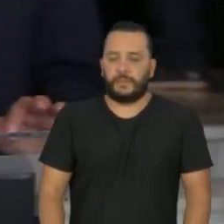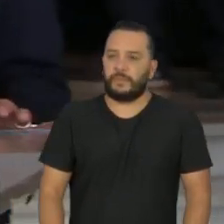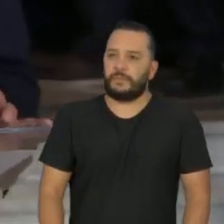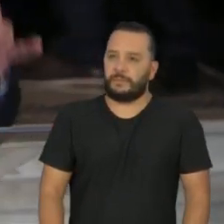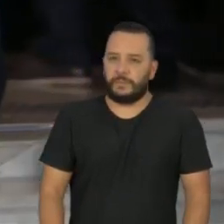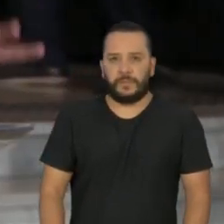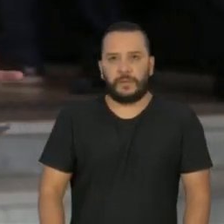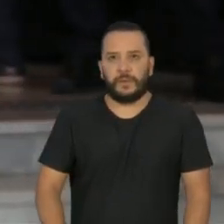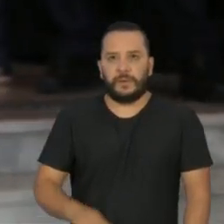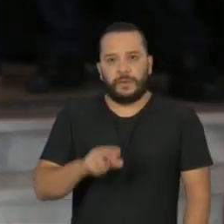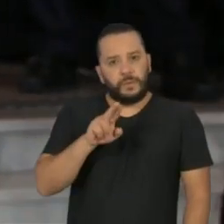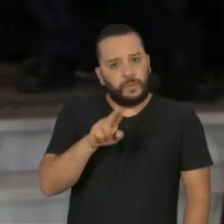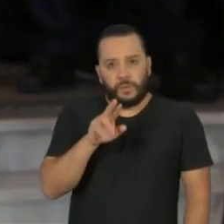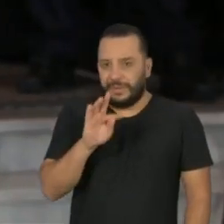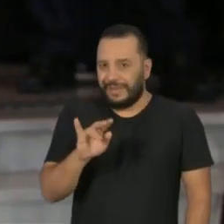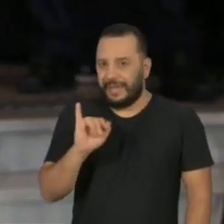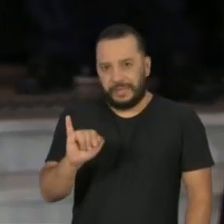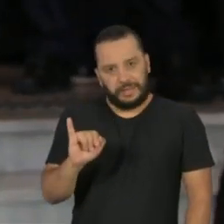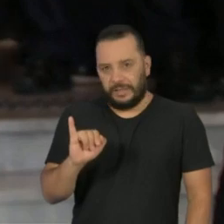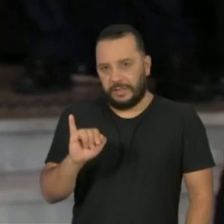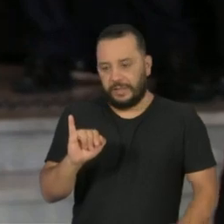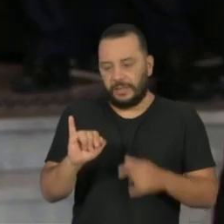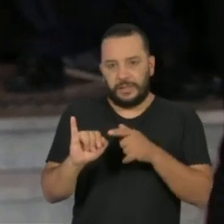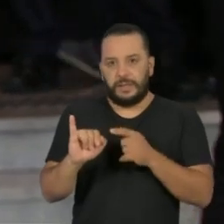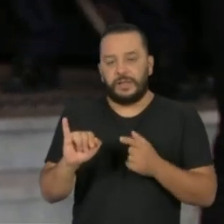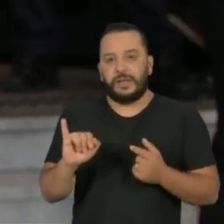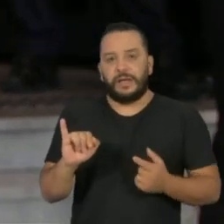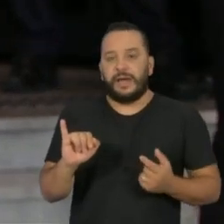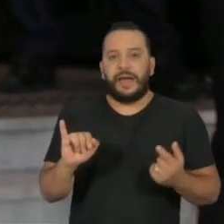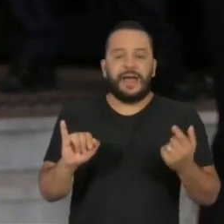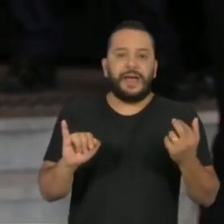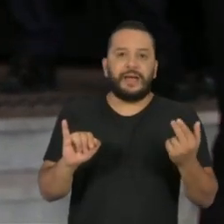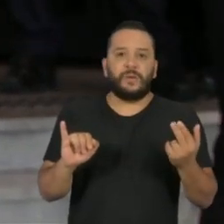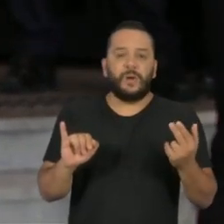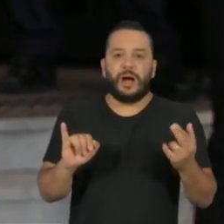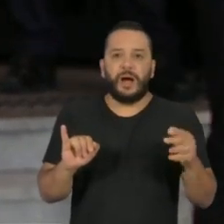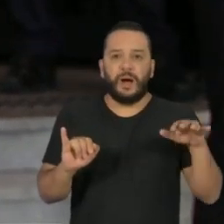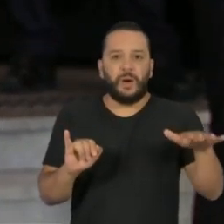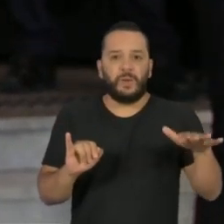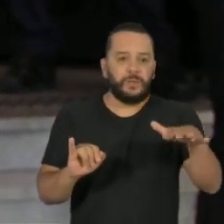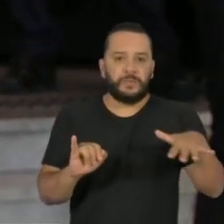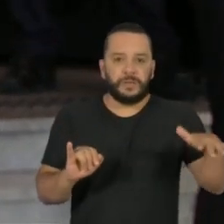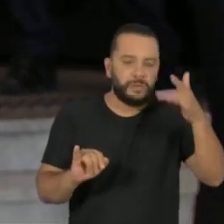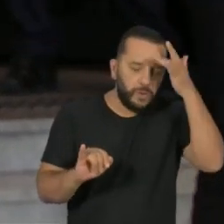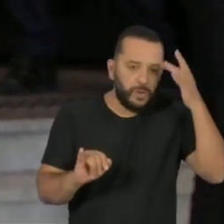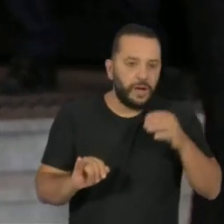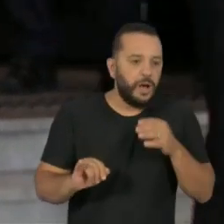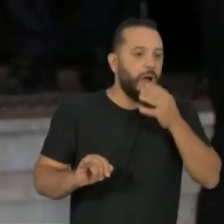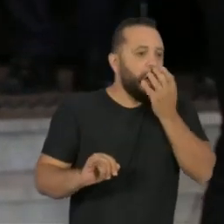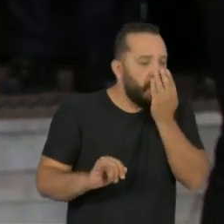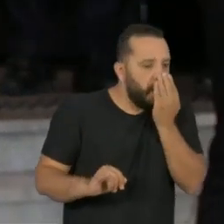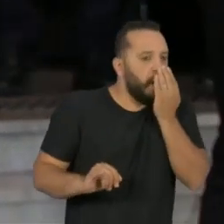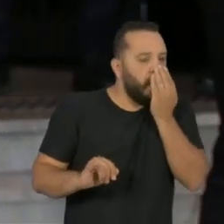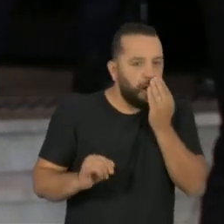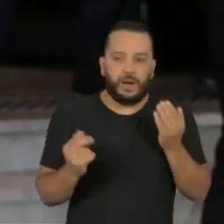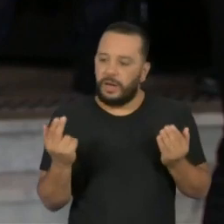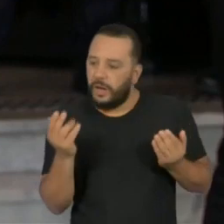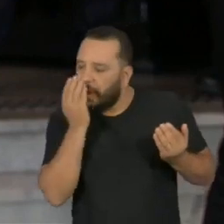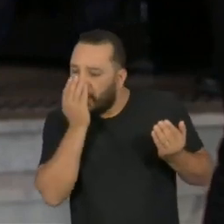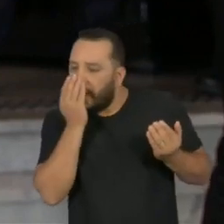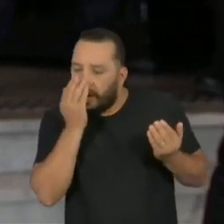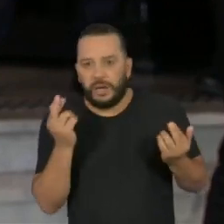Leito de UTI é igual a leito de UTI para insuficiência respiratória. O agravamento da doença se faz pelos